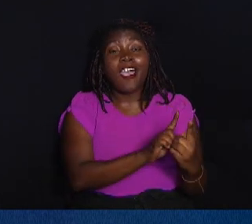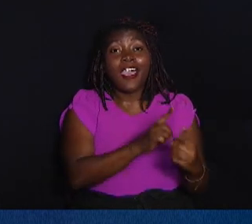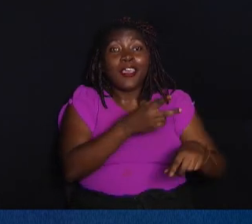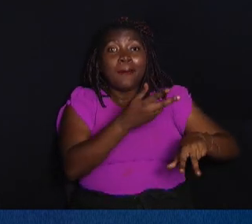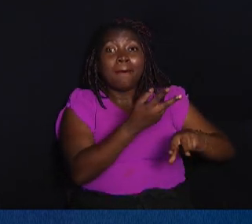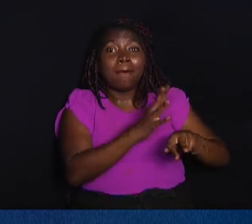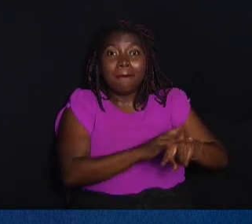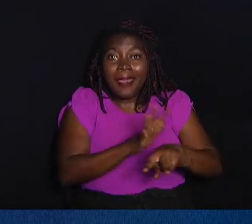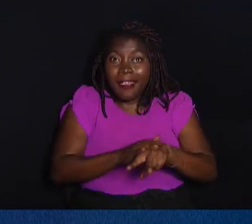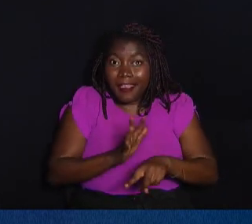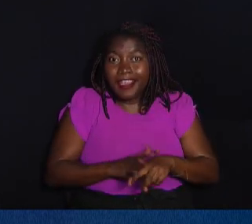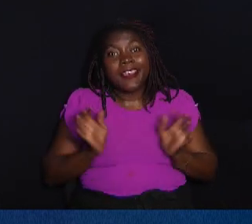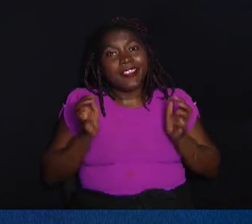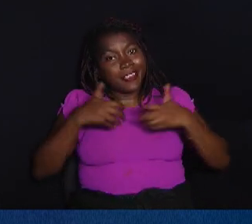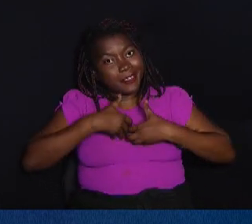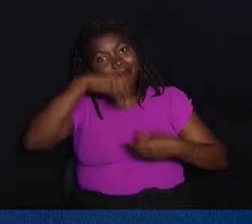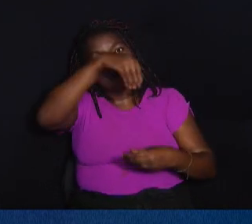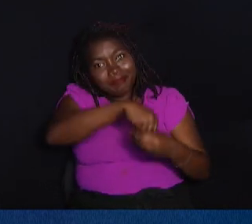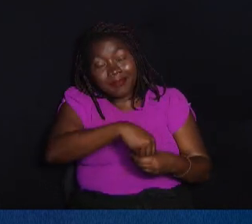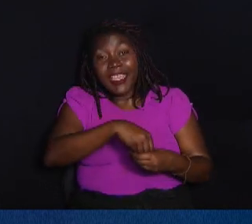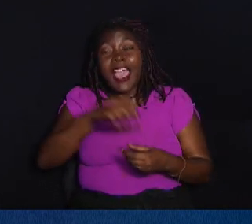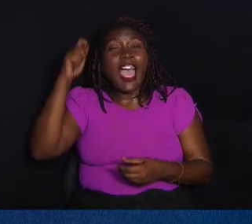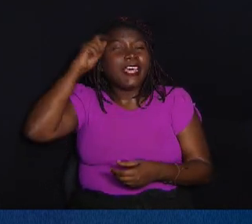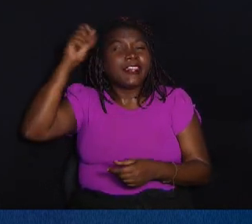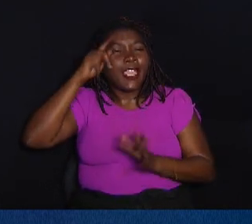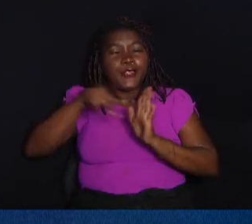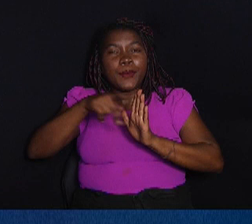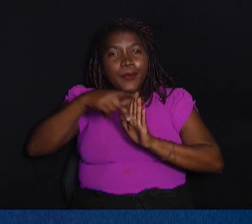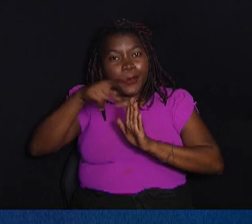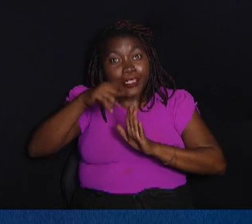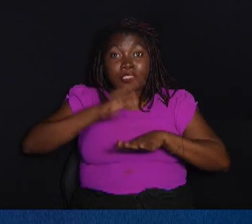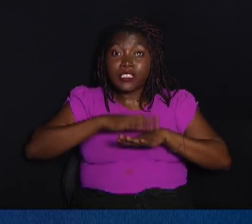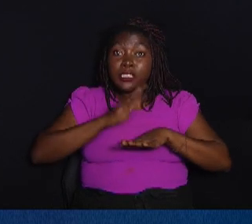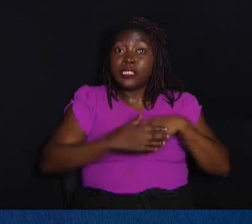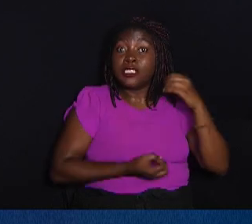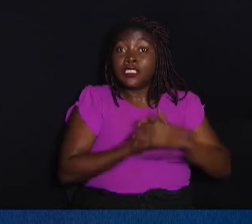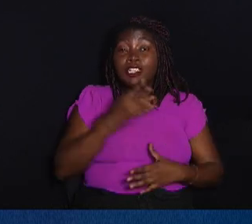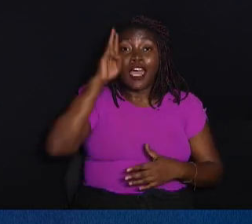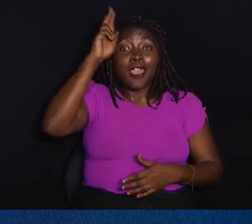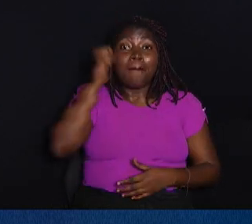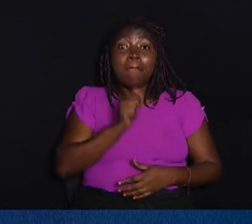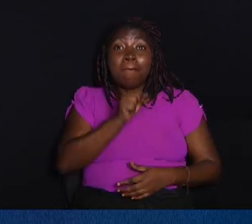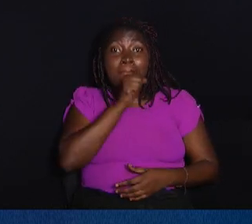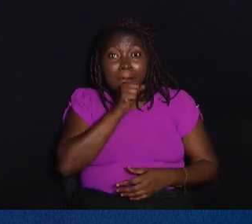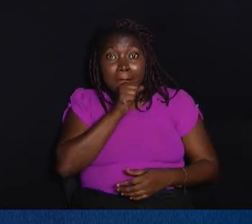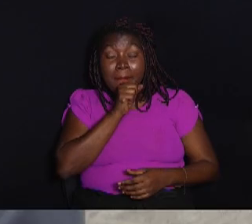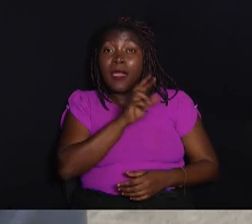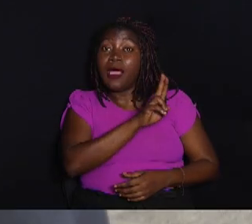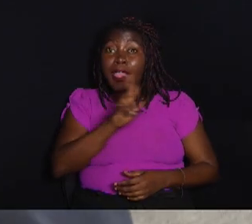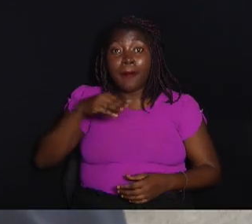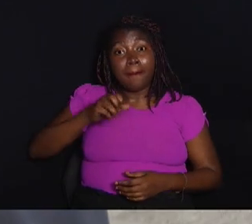transtorno de espectro autista a ideia do projeto partiu de um grupo de mães liderado pela Maria Neves ativista da causa